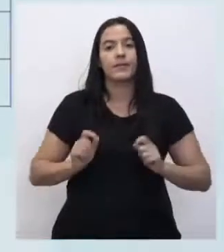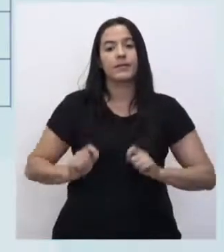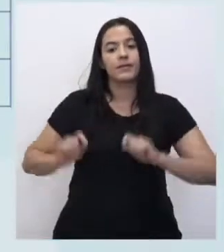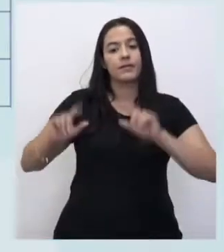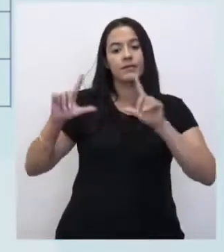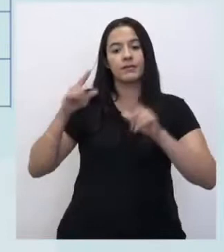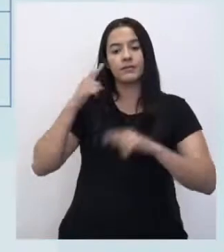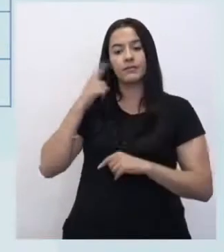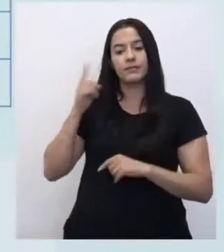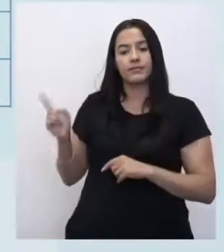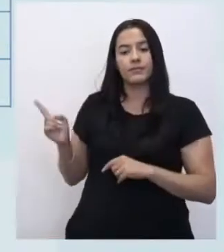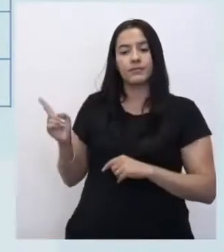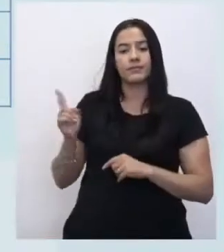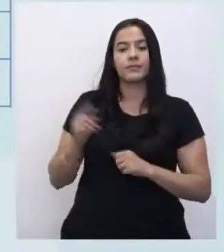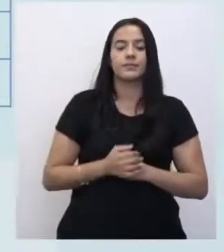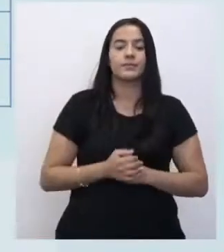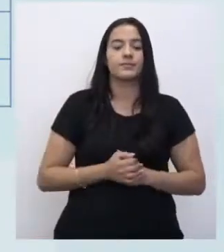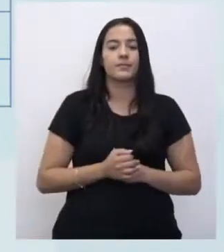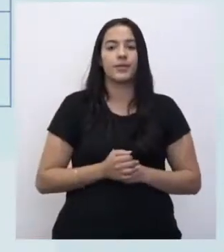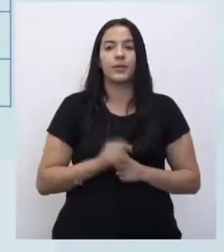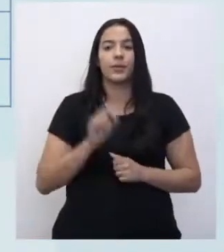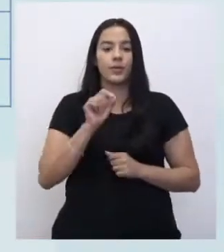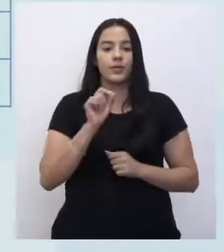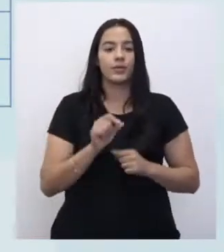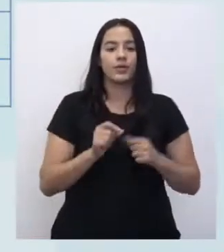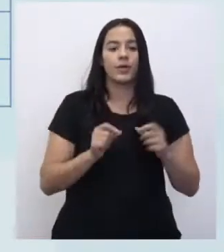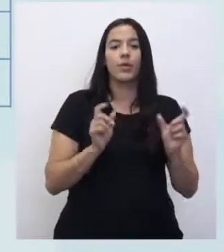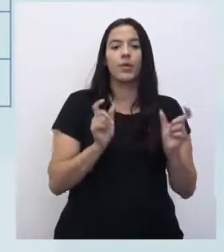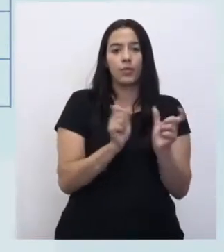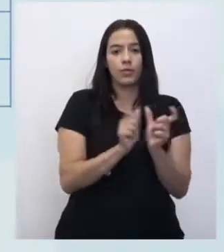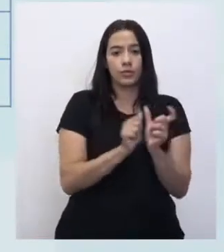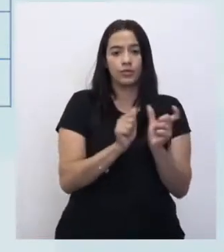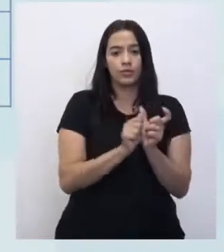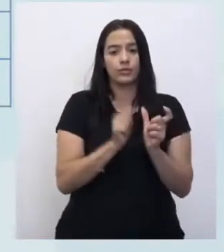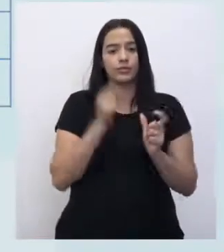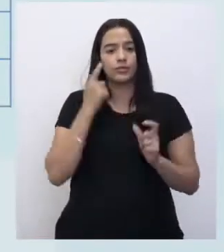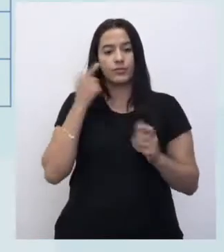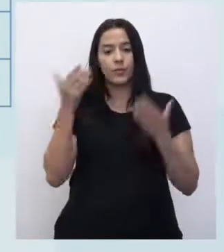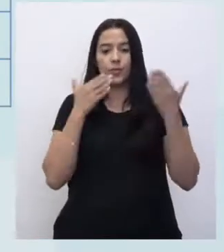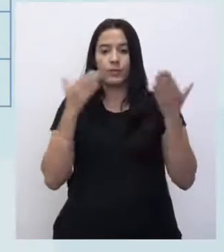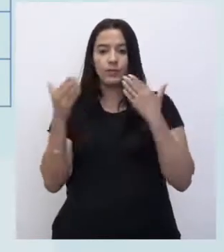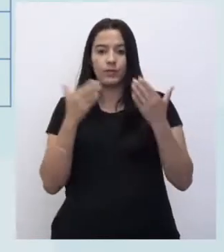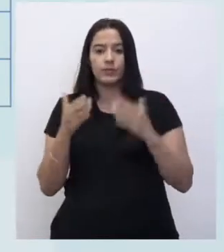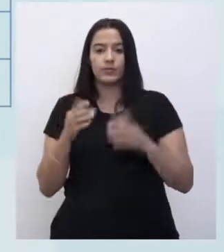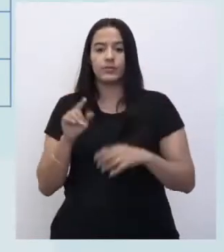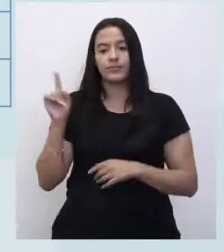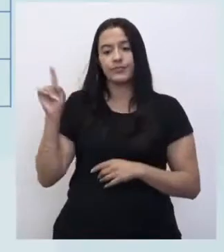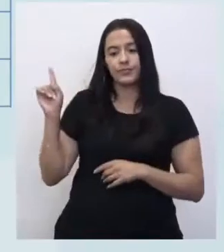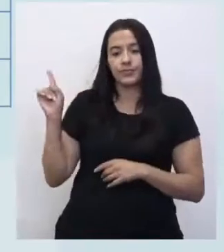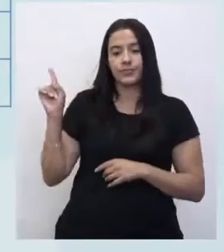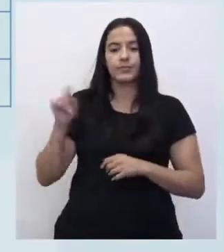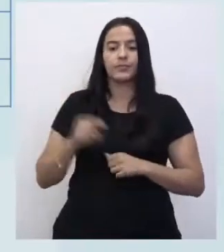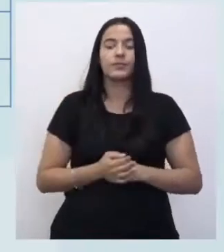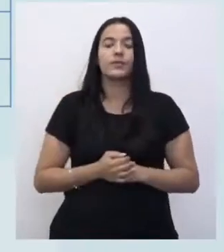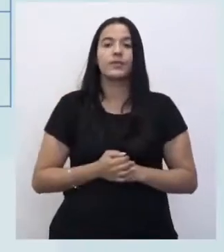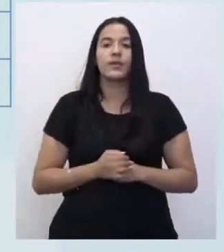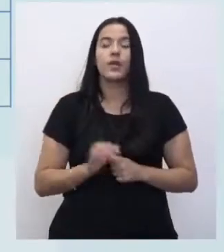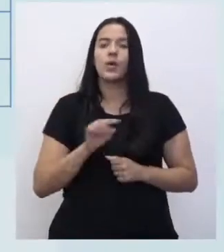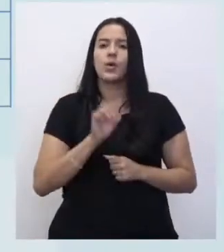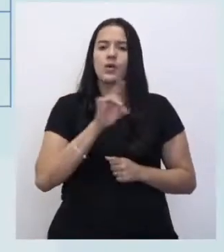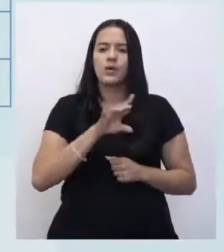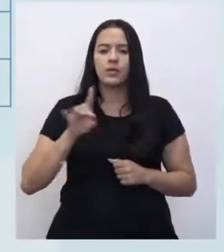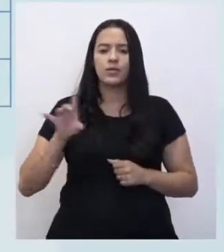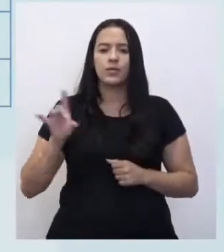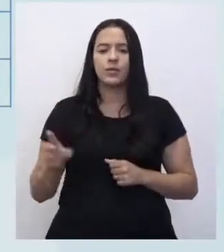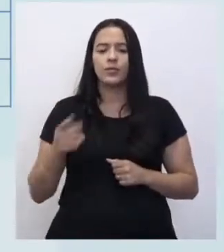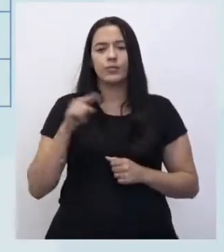vocês tenham um entendimento completo aí do que é o adjetivo, comparativo e superlativo. Então vocês têm a forma do superlativo, do comparativo que a gente acabou de ver